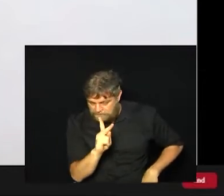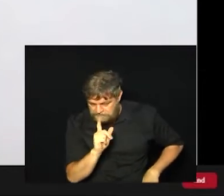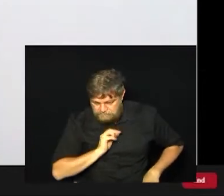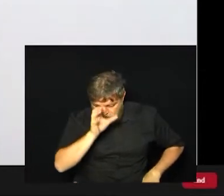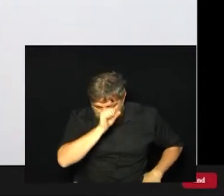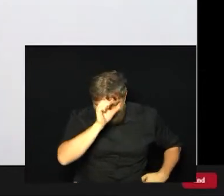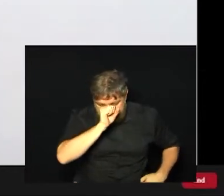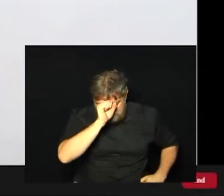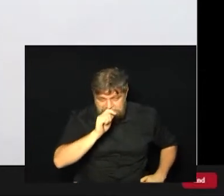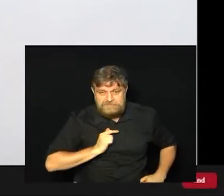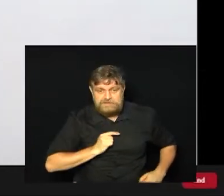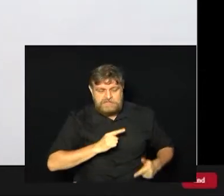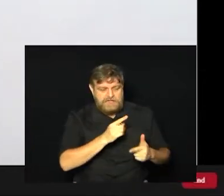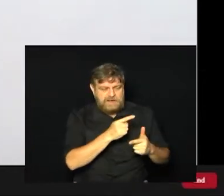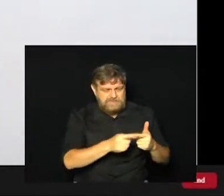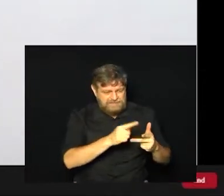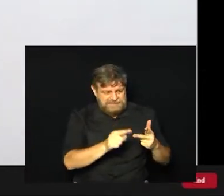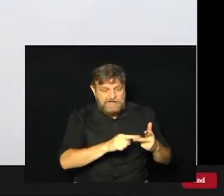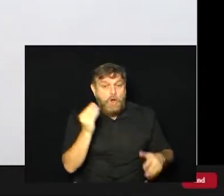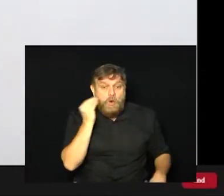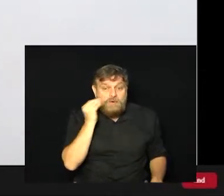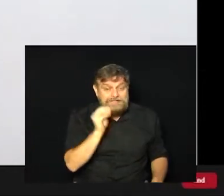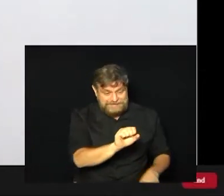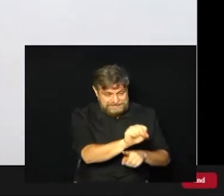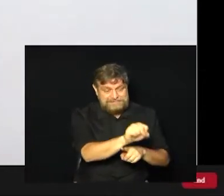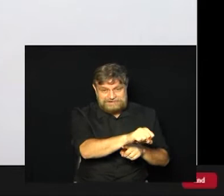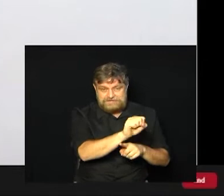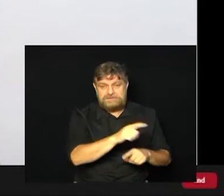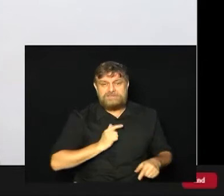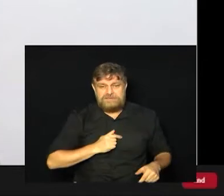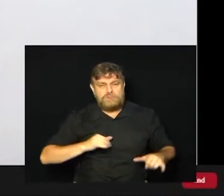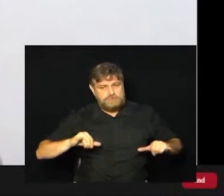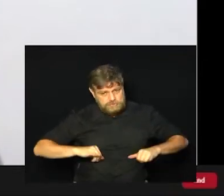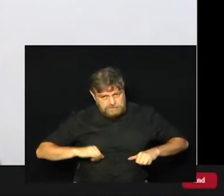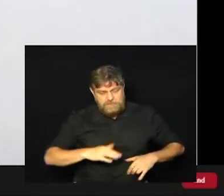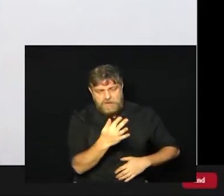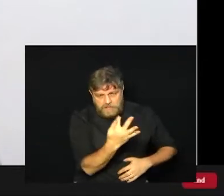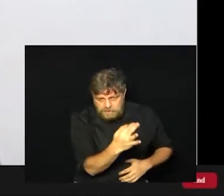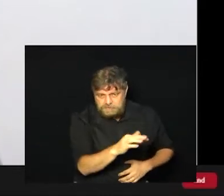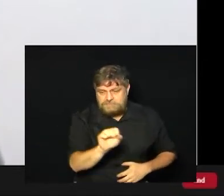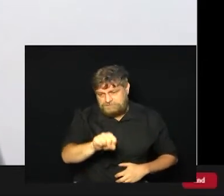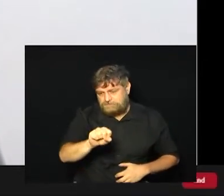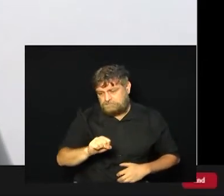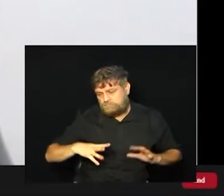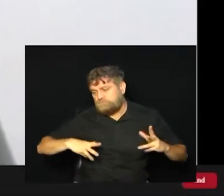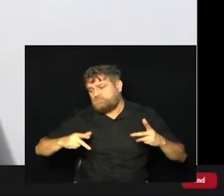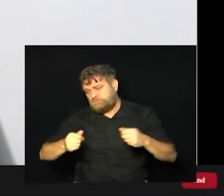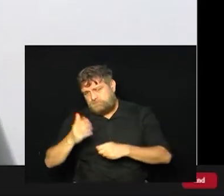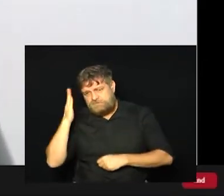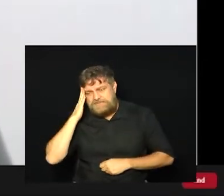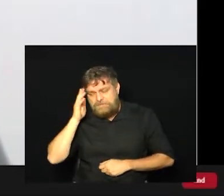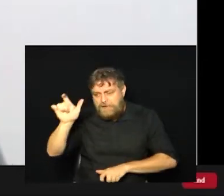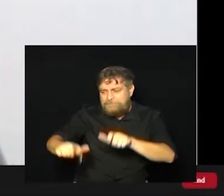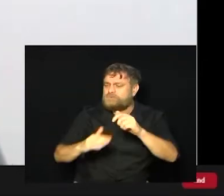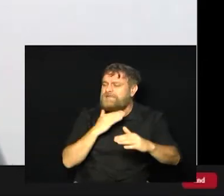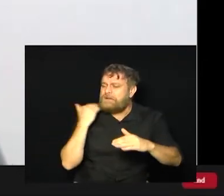aprender, toda crise traz uma oportunidade sim, traz dor, traz sofrimento. Quem não perdeu uma pessoa querida na família, acho que